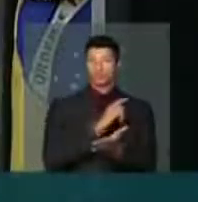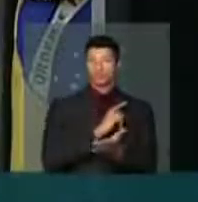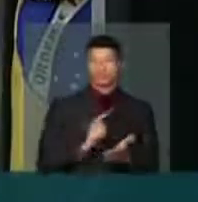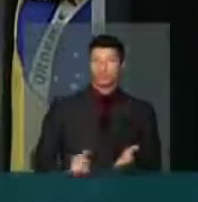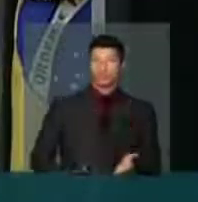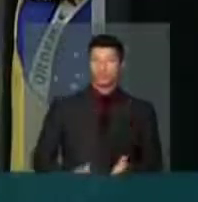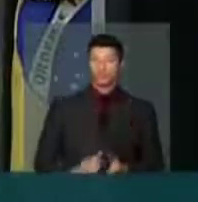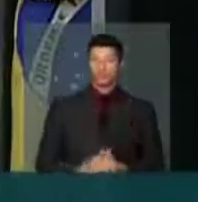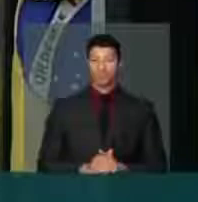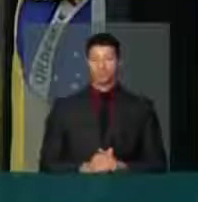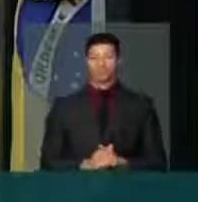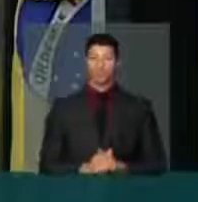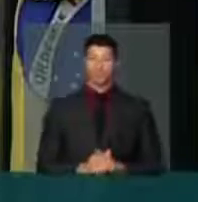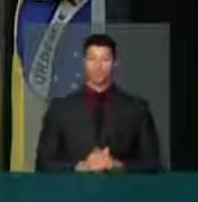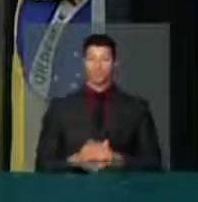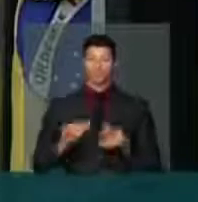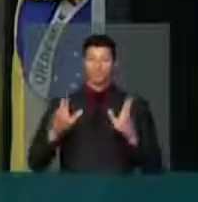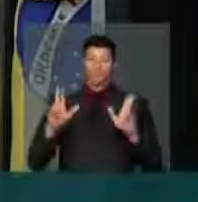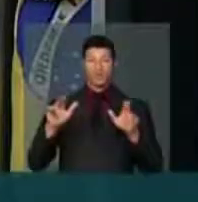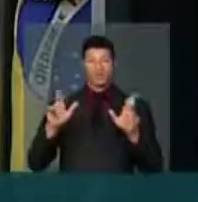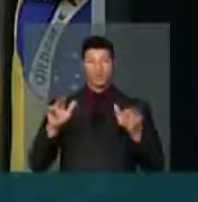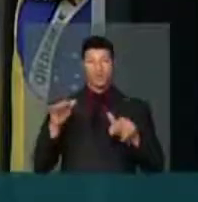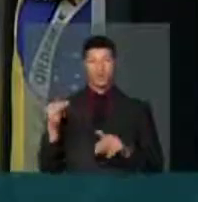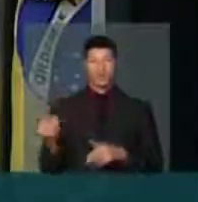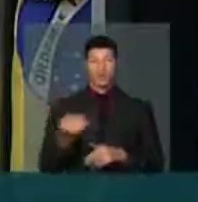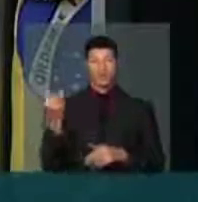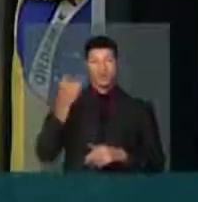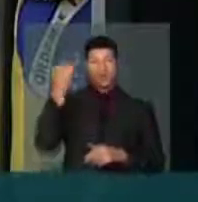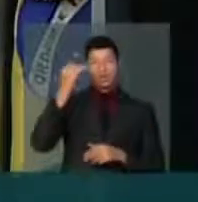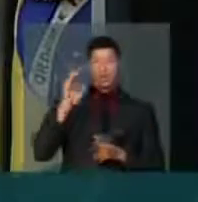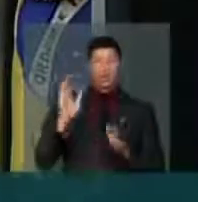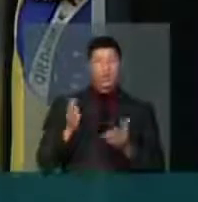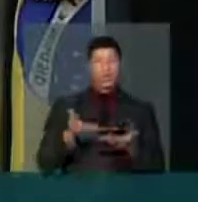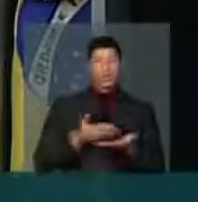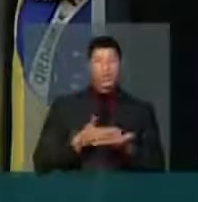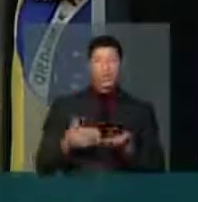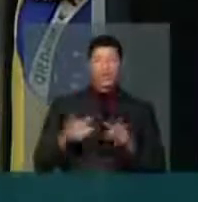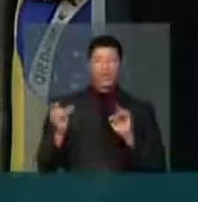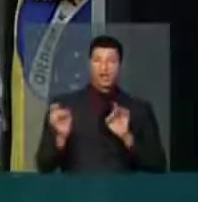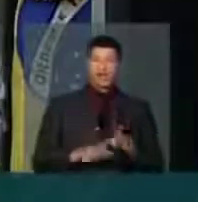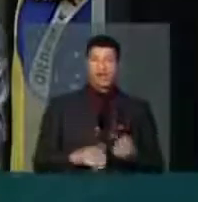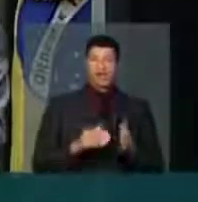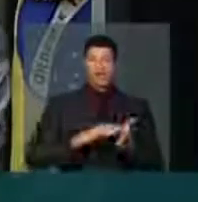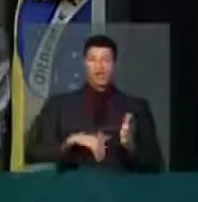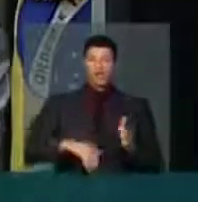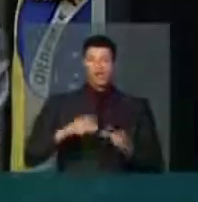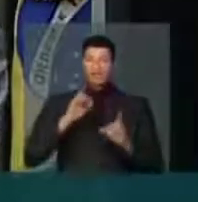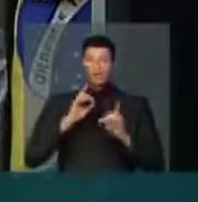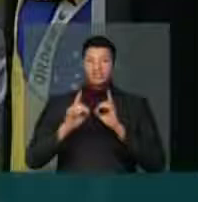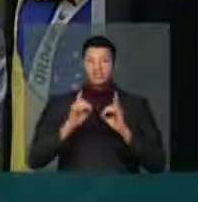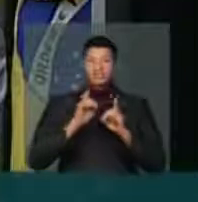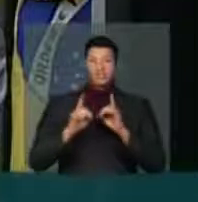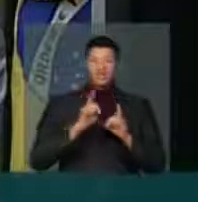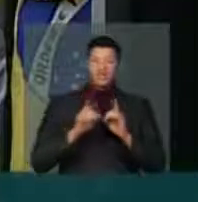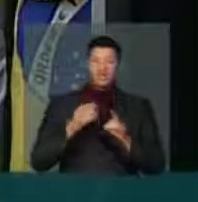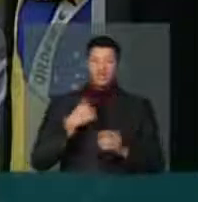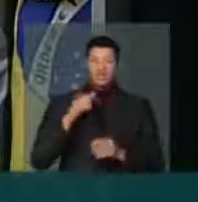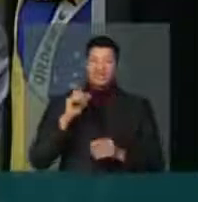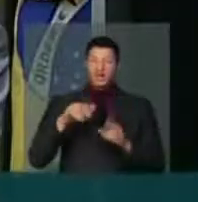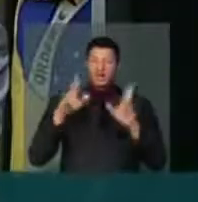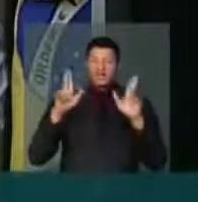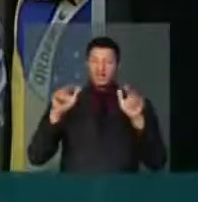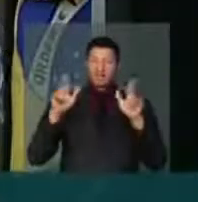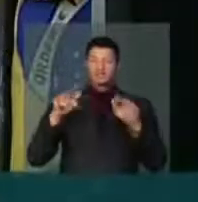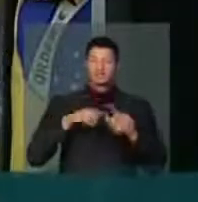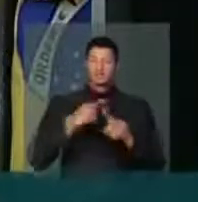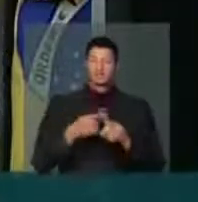governos. Assuntos importantes estão sendo deixados de fora dos debates. Temas